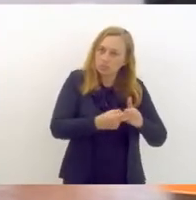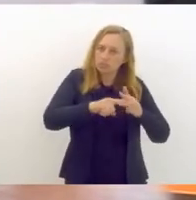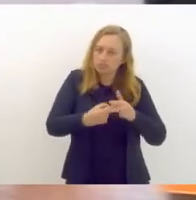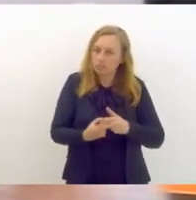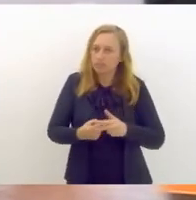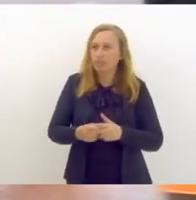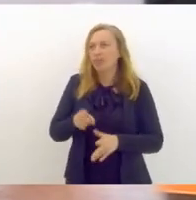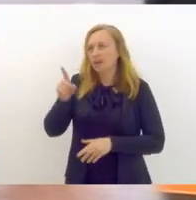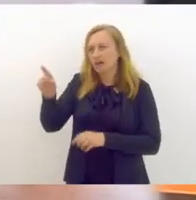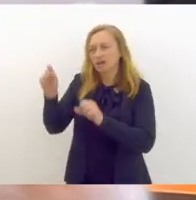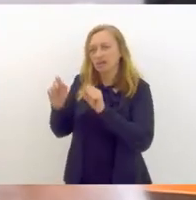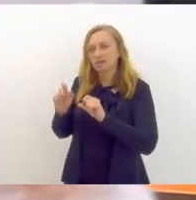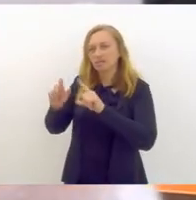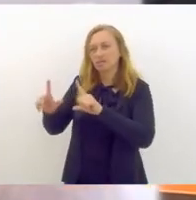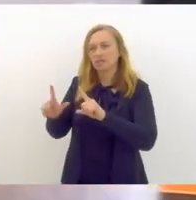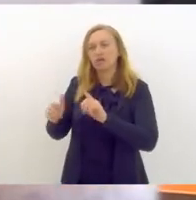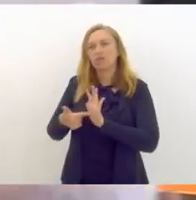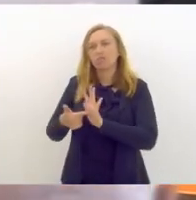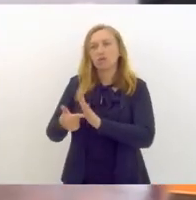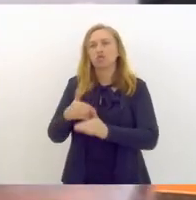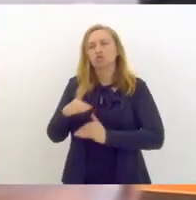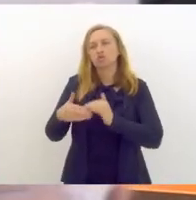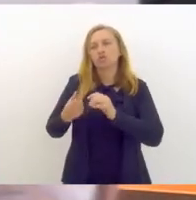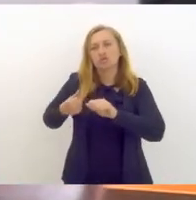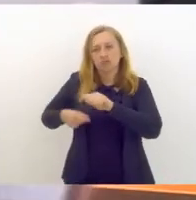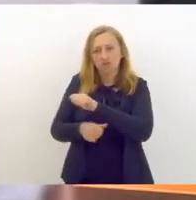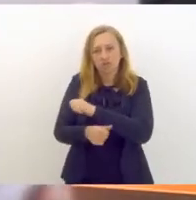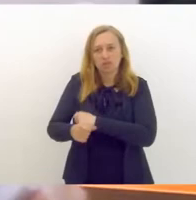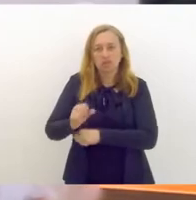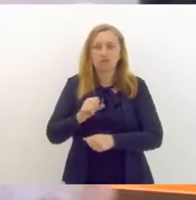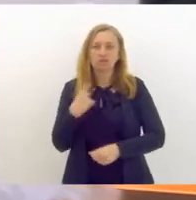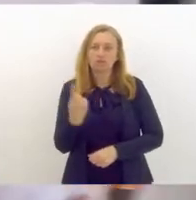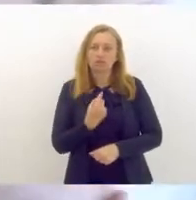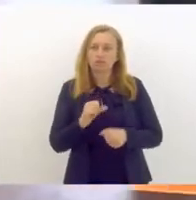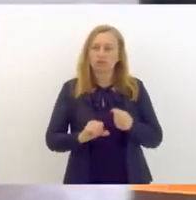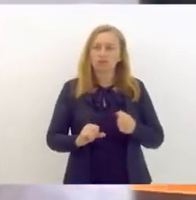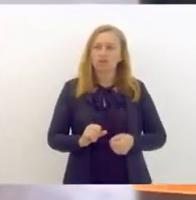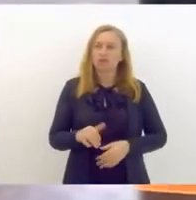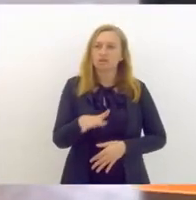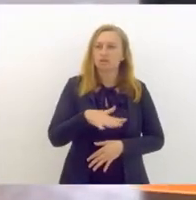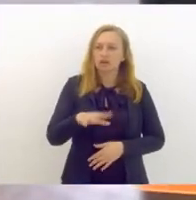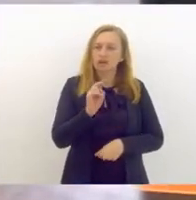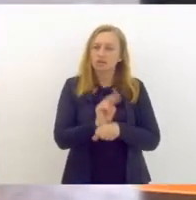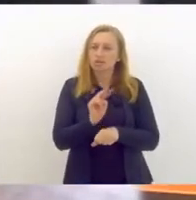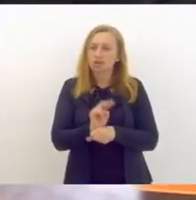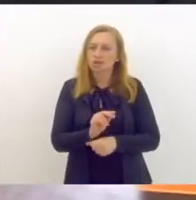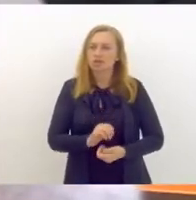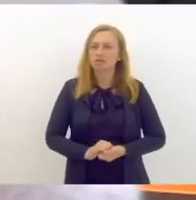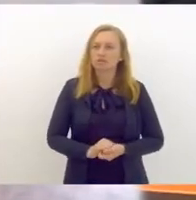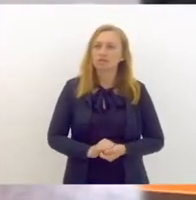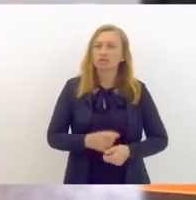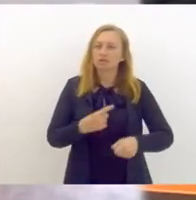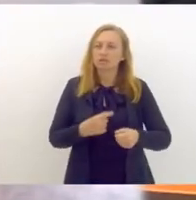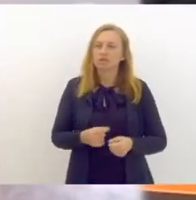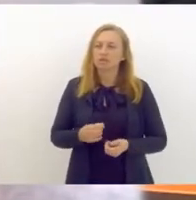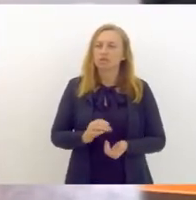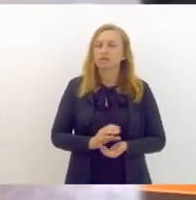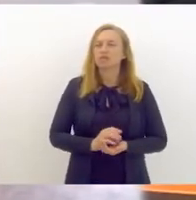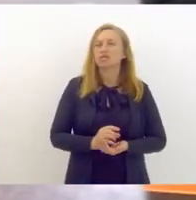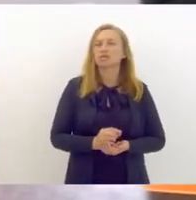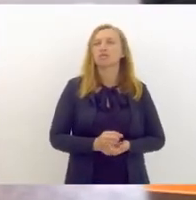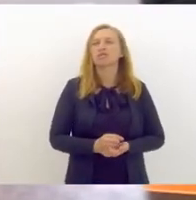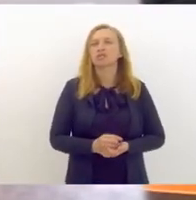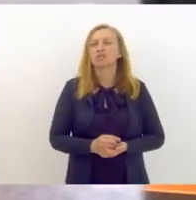Ali é um quadro que mostra todo investimento que nós fazemos na unidade de conservação, são recursos de compensação